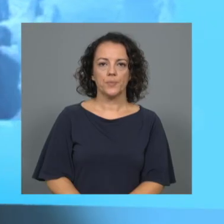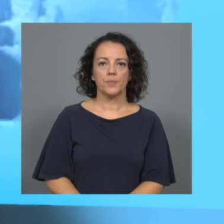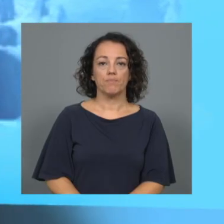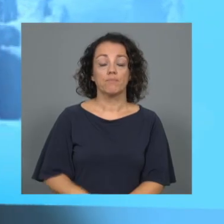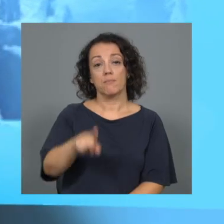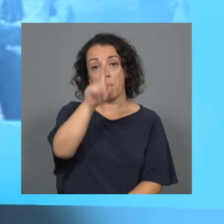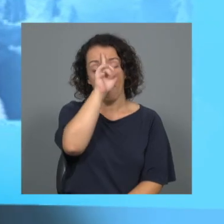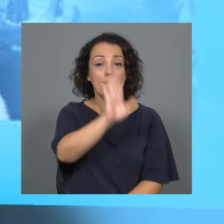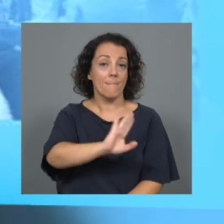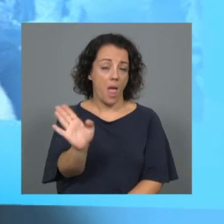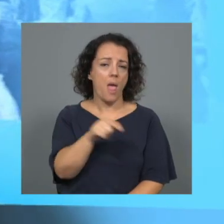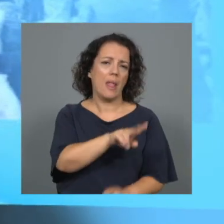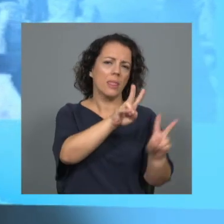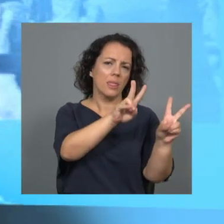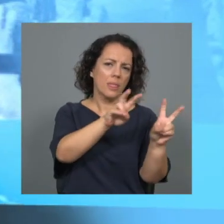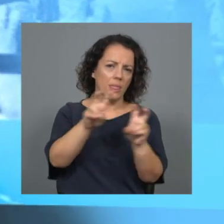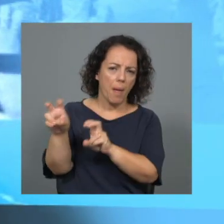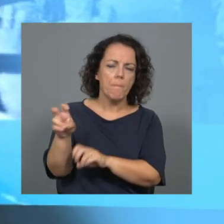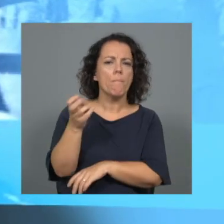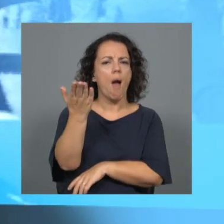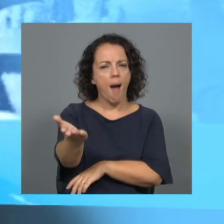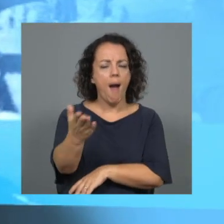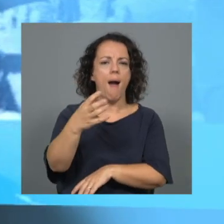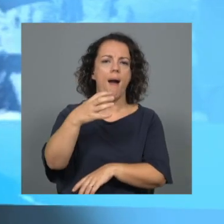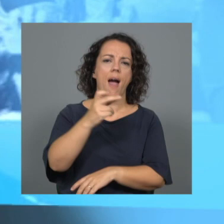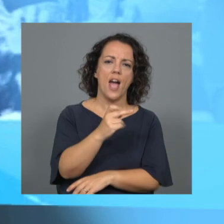Já sabe que estes temas estão em